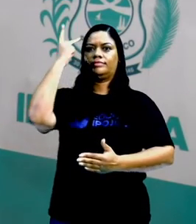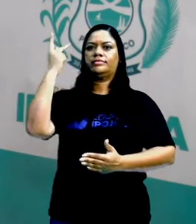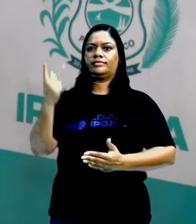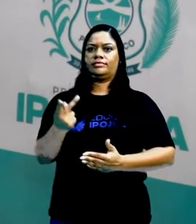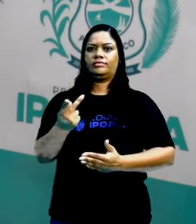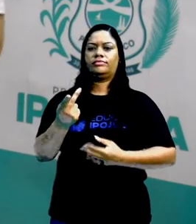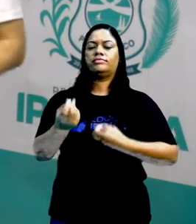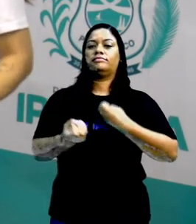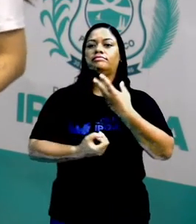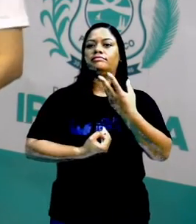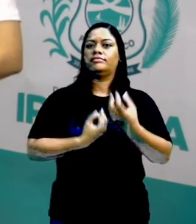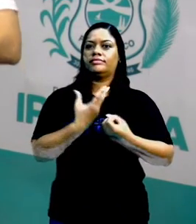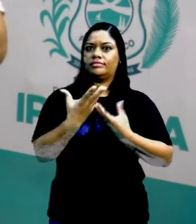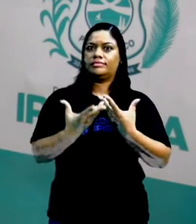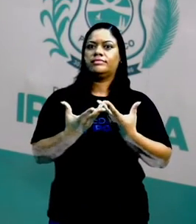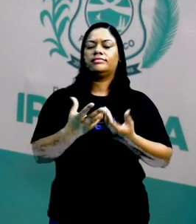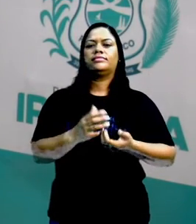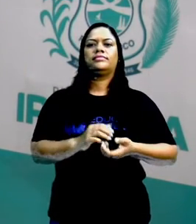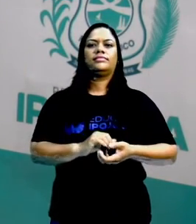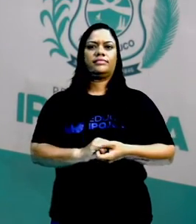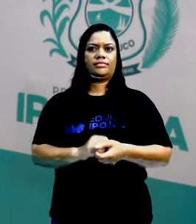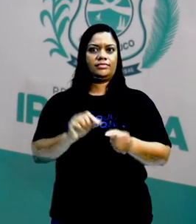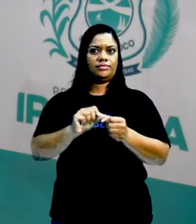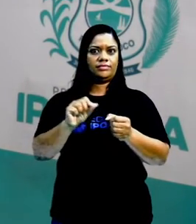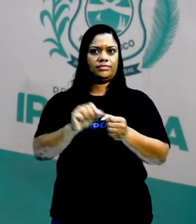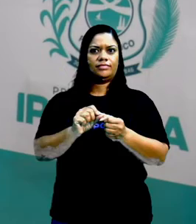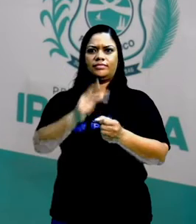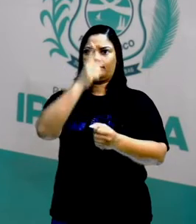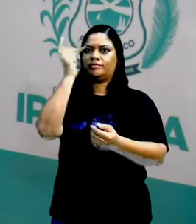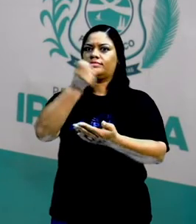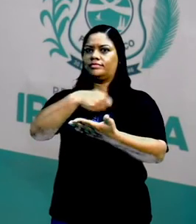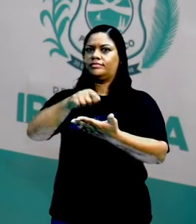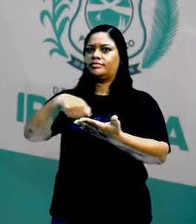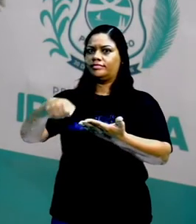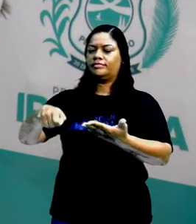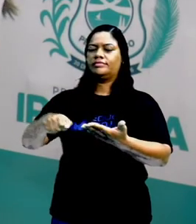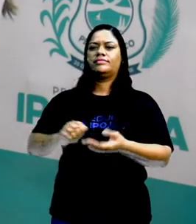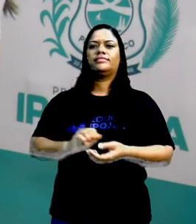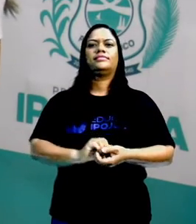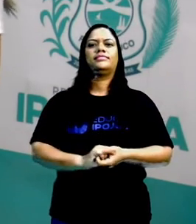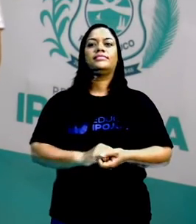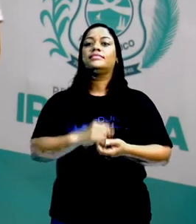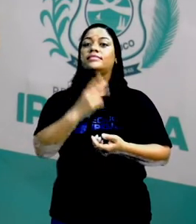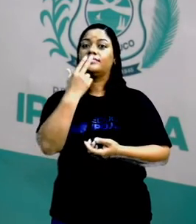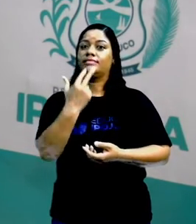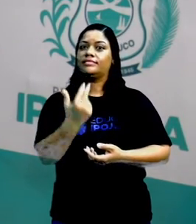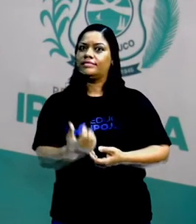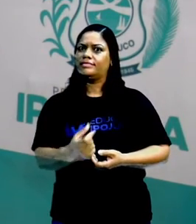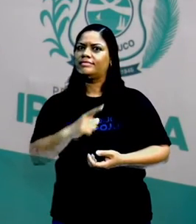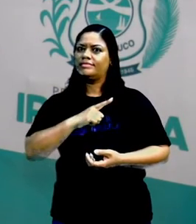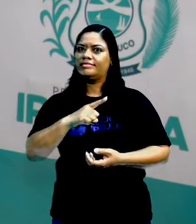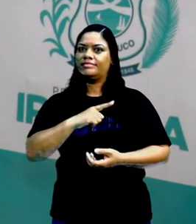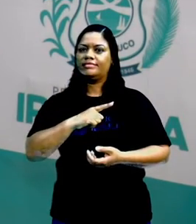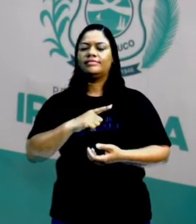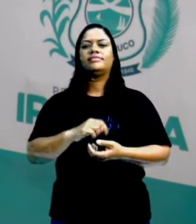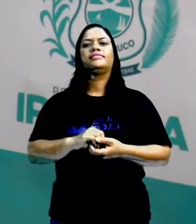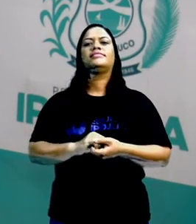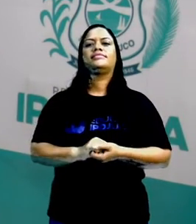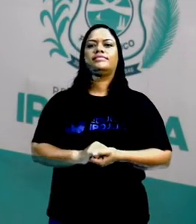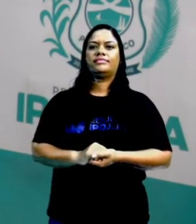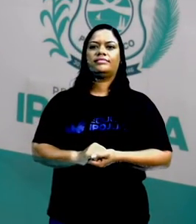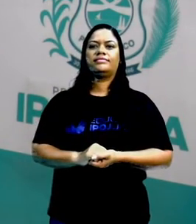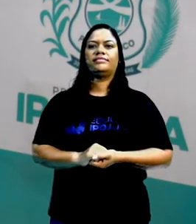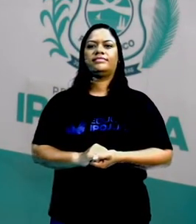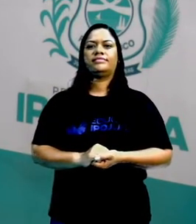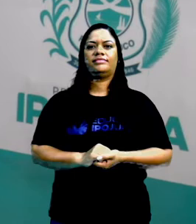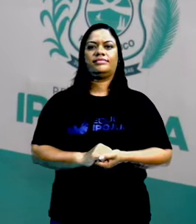sujeito poético e fictício criado pelo escritor, né? E aí a linguagem que predomina no poema é